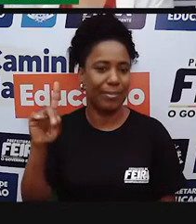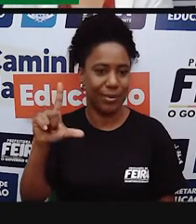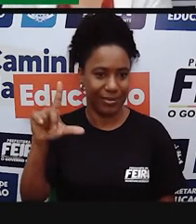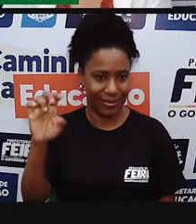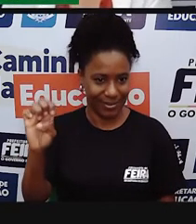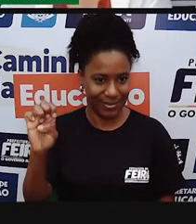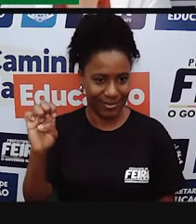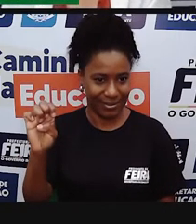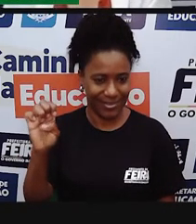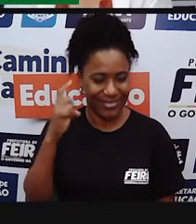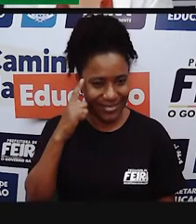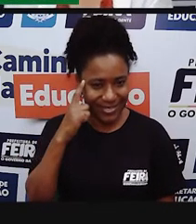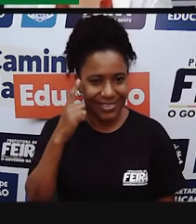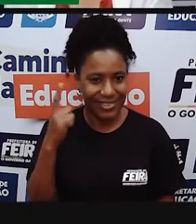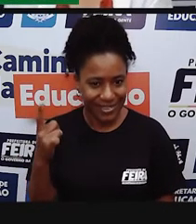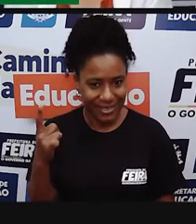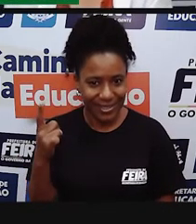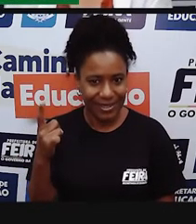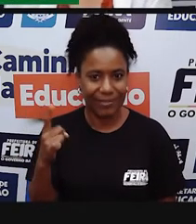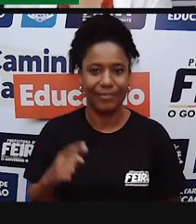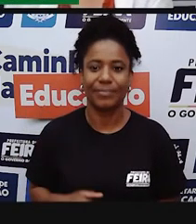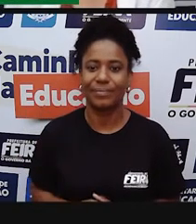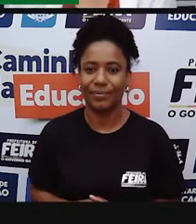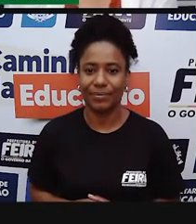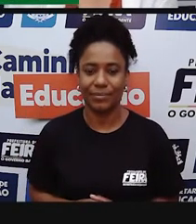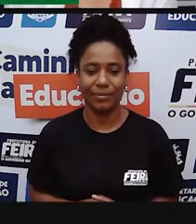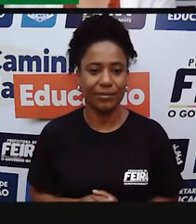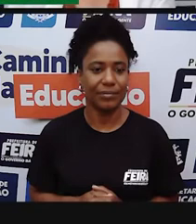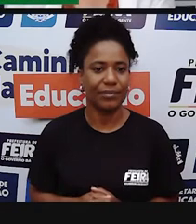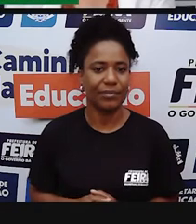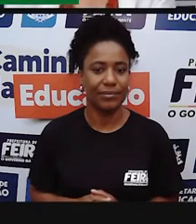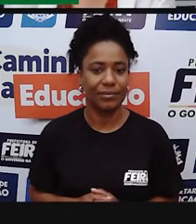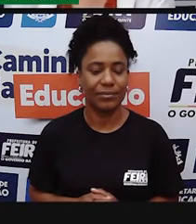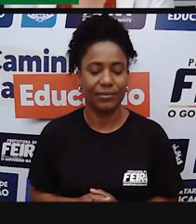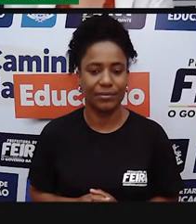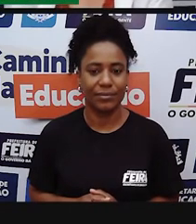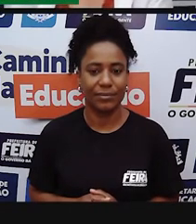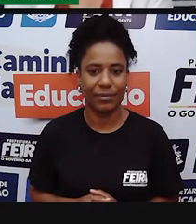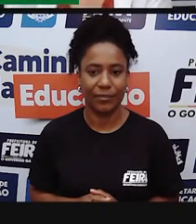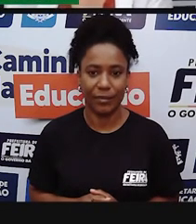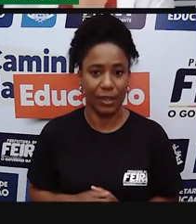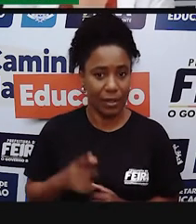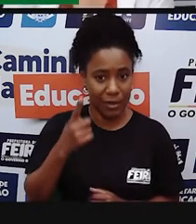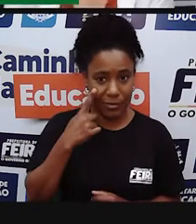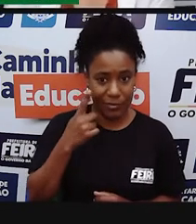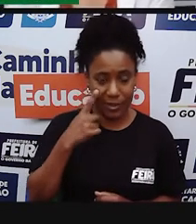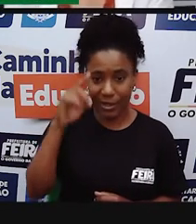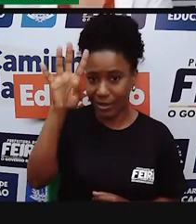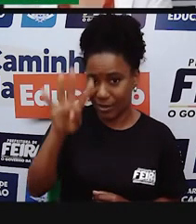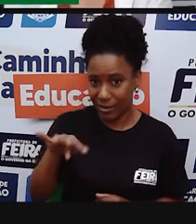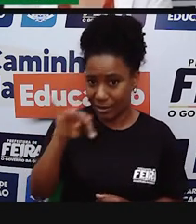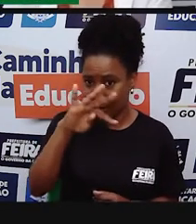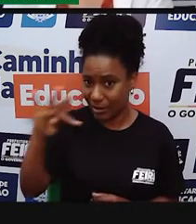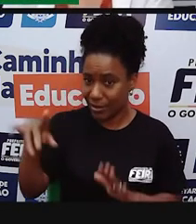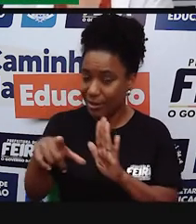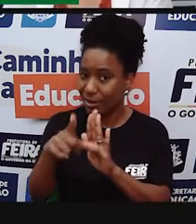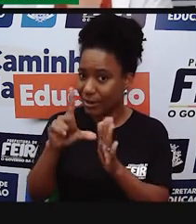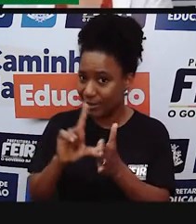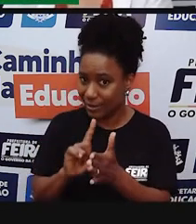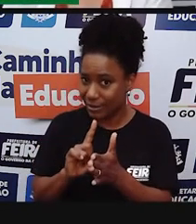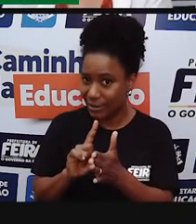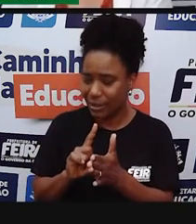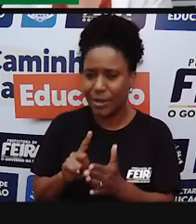E aí e chama atenção de vocês nessa tabela anterior observem pais